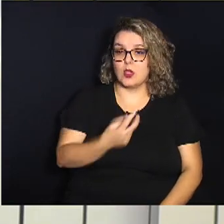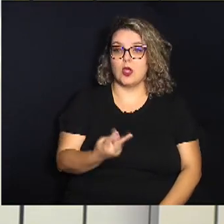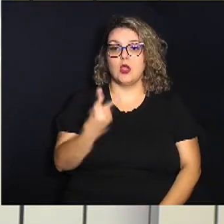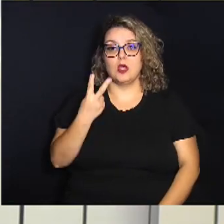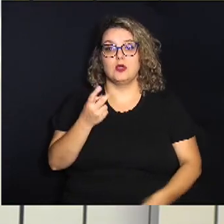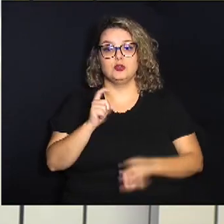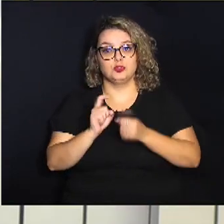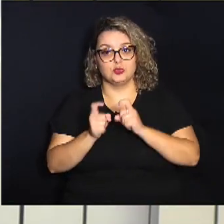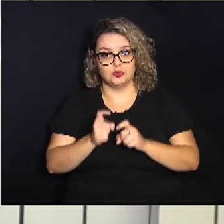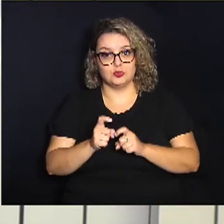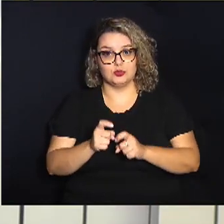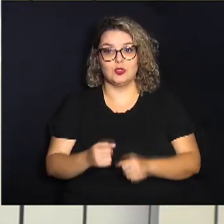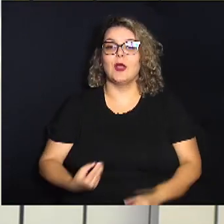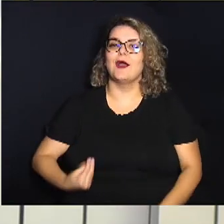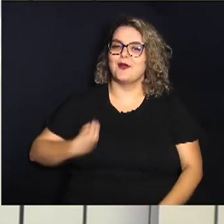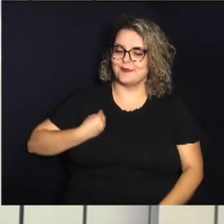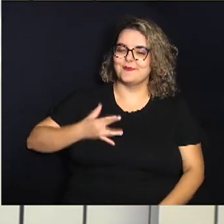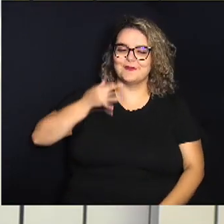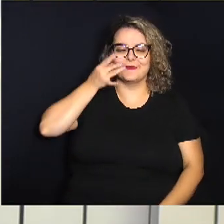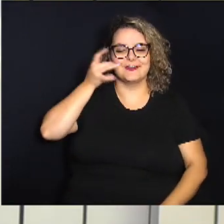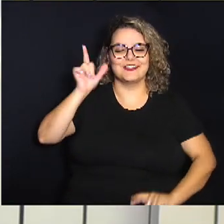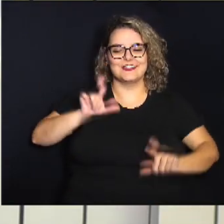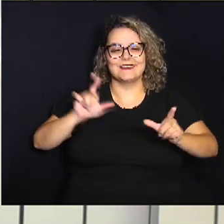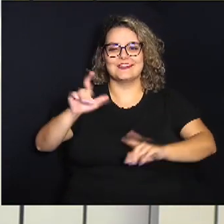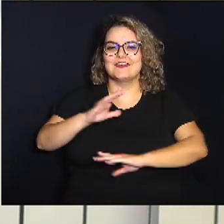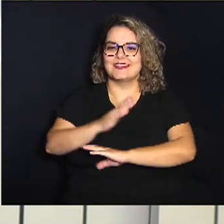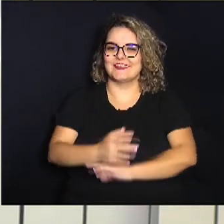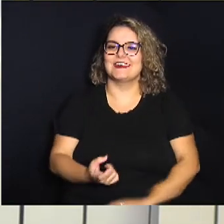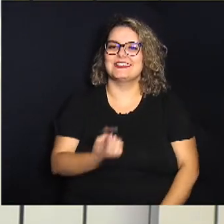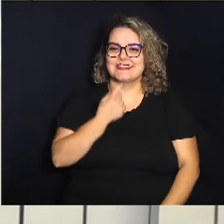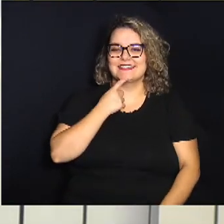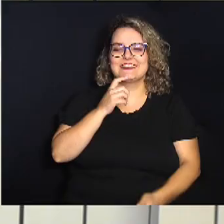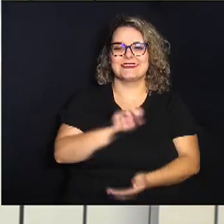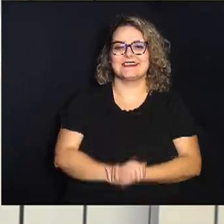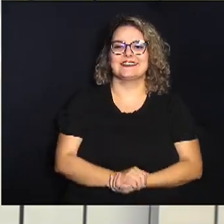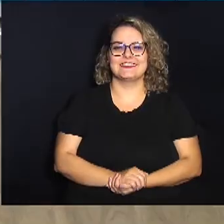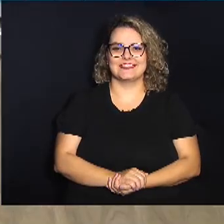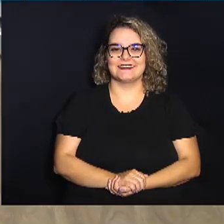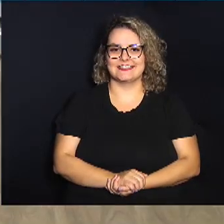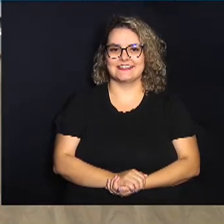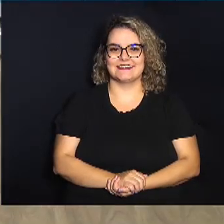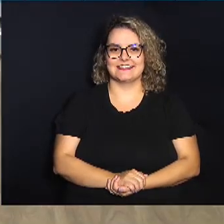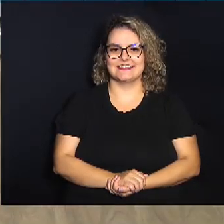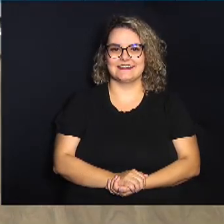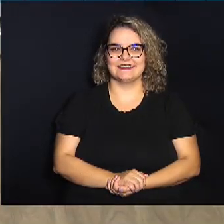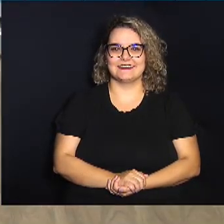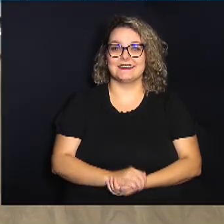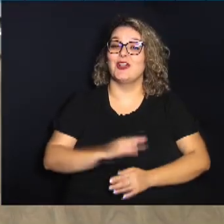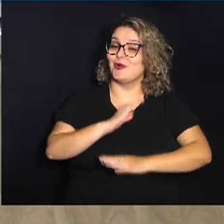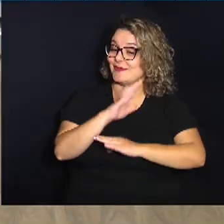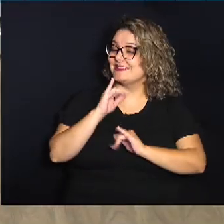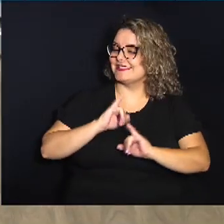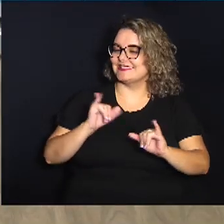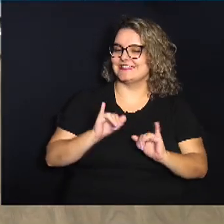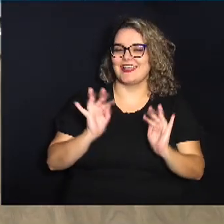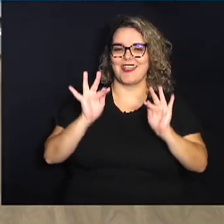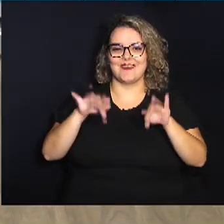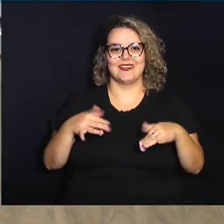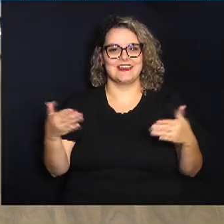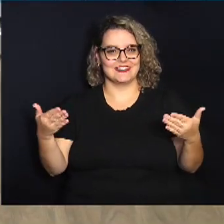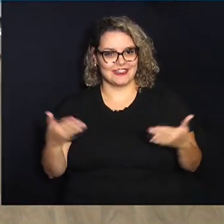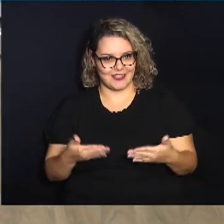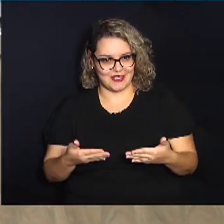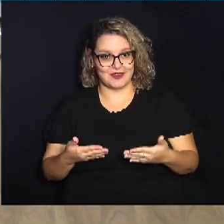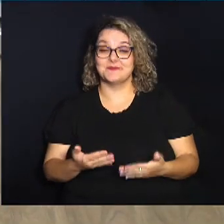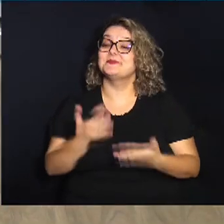reuniões têm transmissão ao vivo aqui pela TV Câmara Campinas. O Jornal Câmara Notícia fica por aqui.